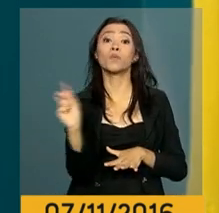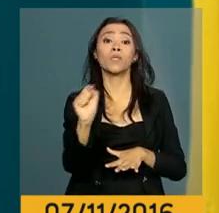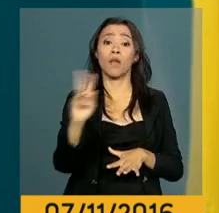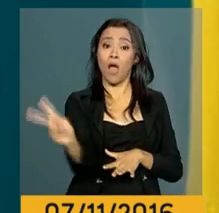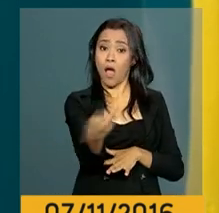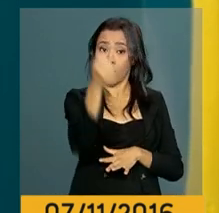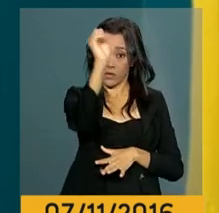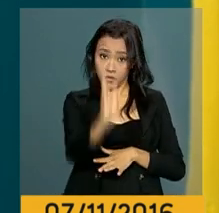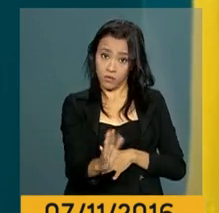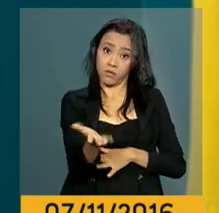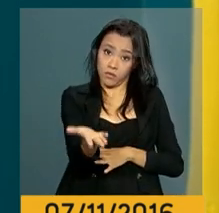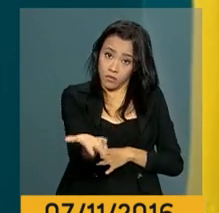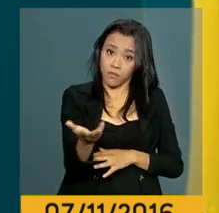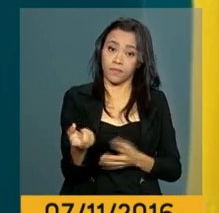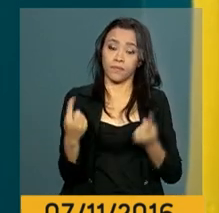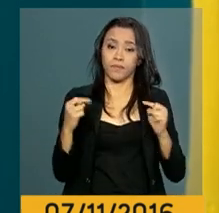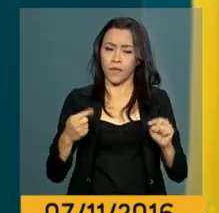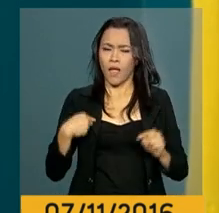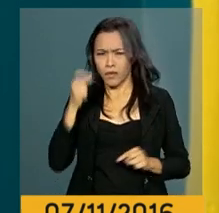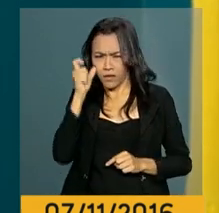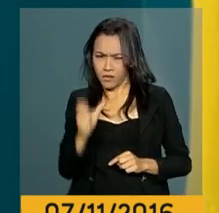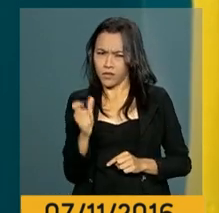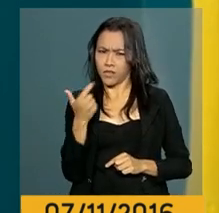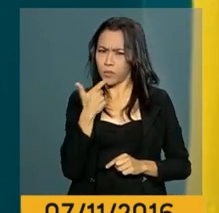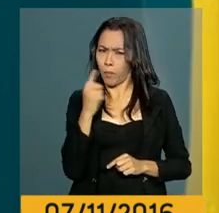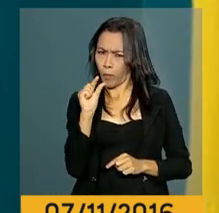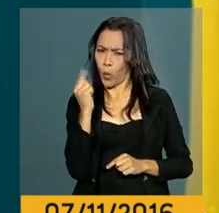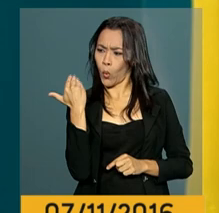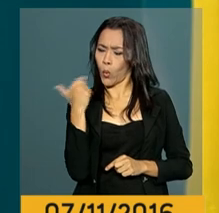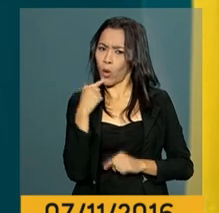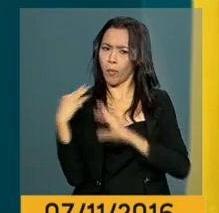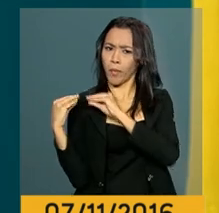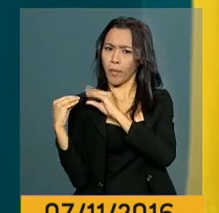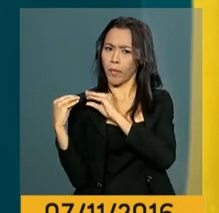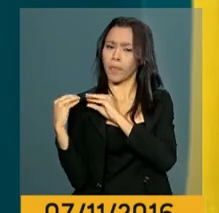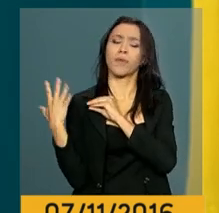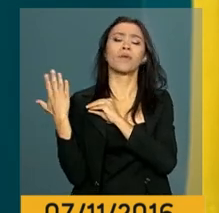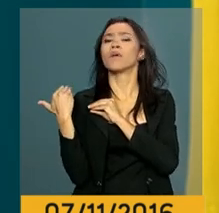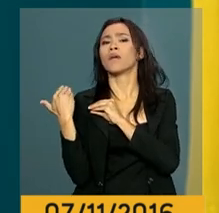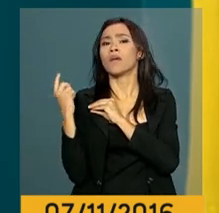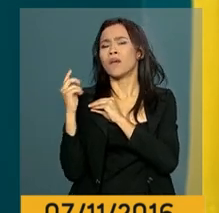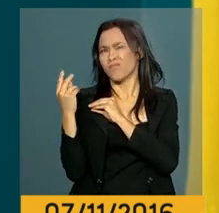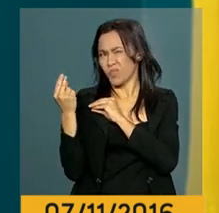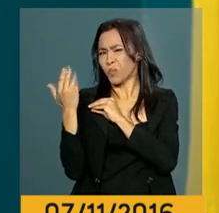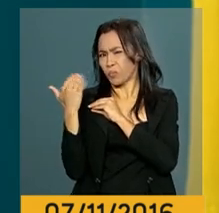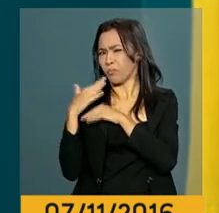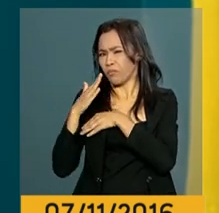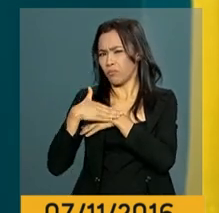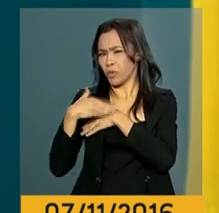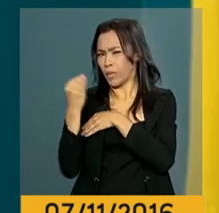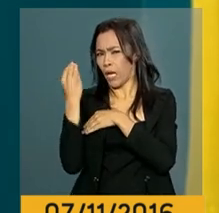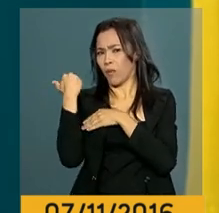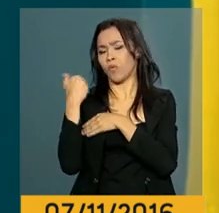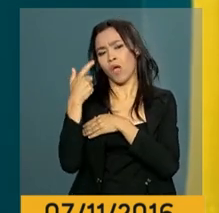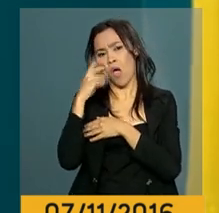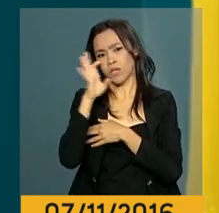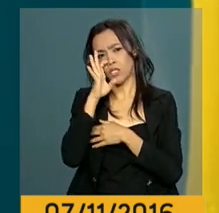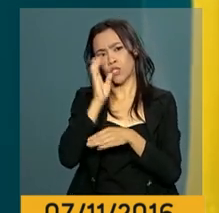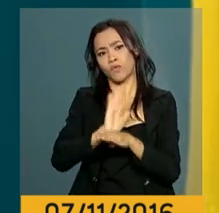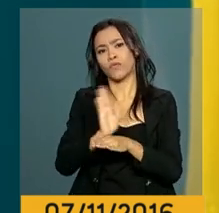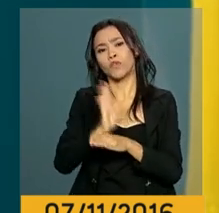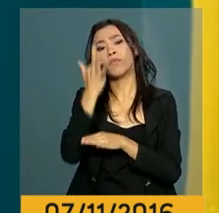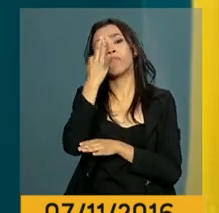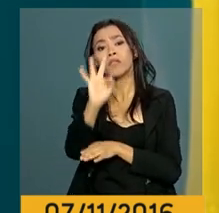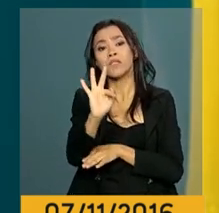Eu até, interessante, há pouco eu comentava lá na sala, que há tempos atrás, muito tempo atrás, eu assisti um filme francês